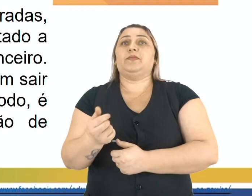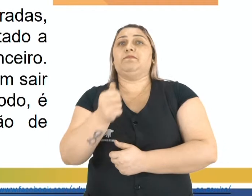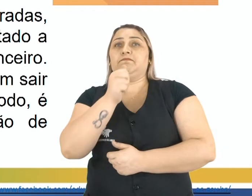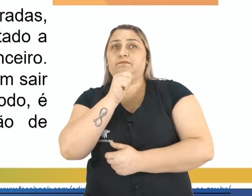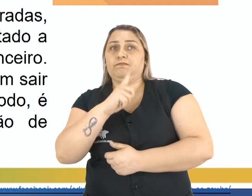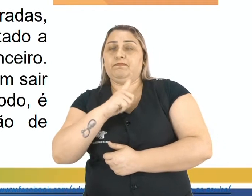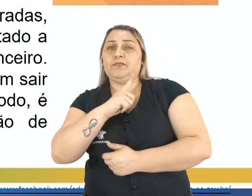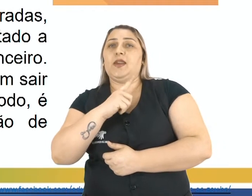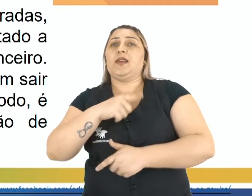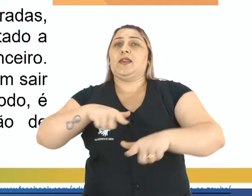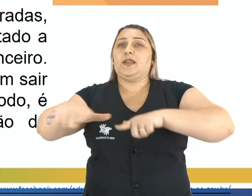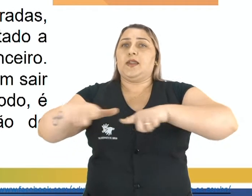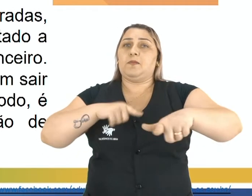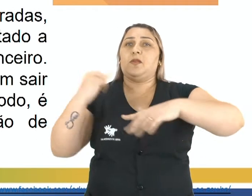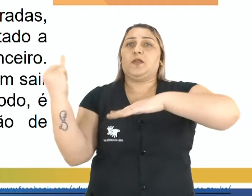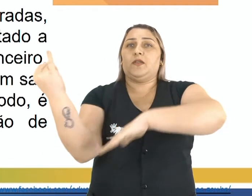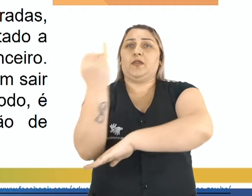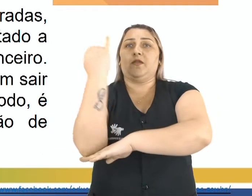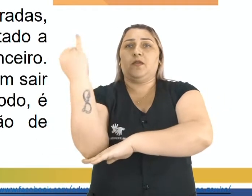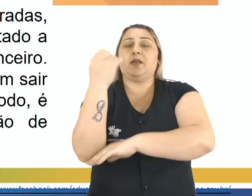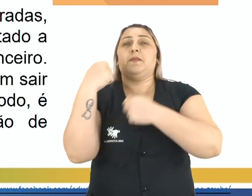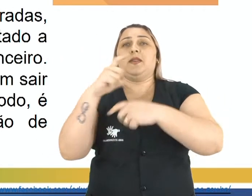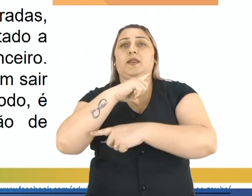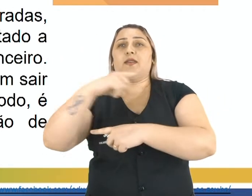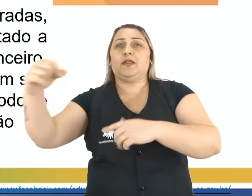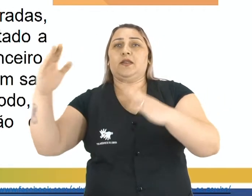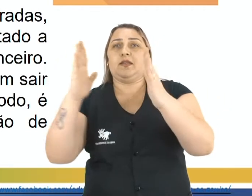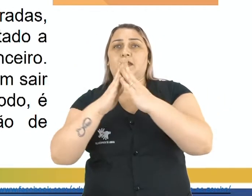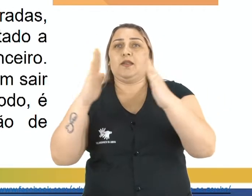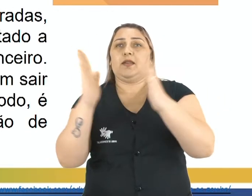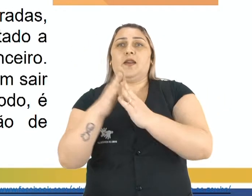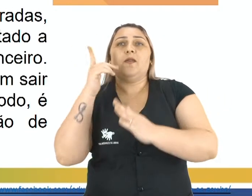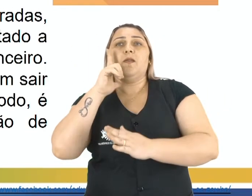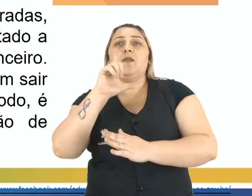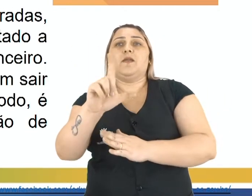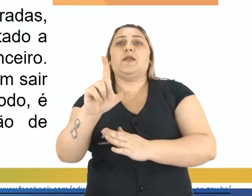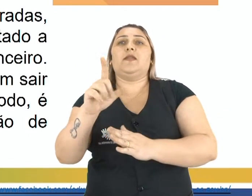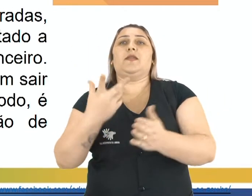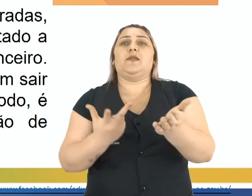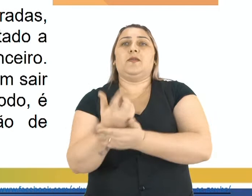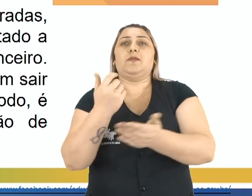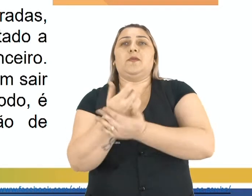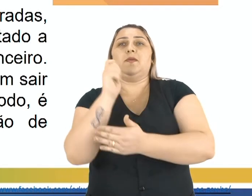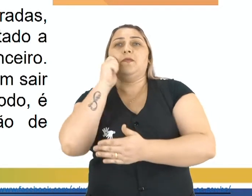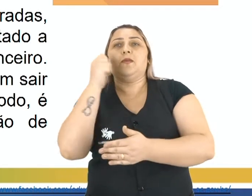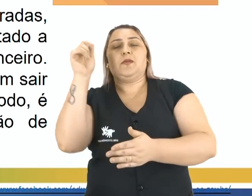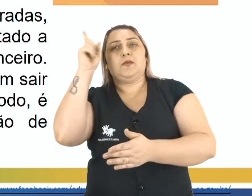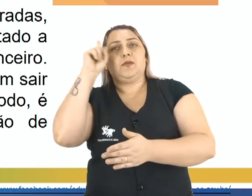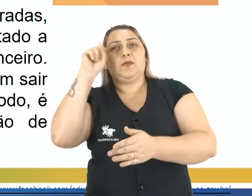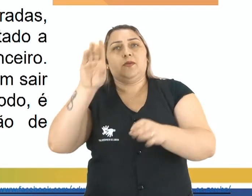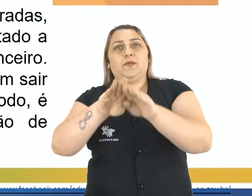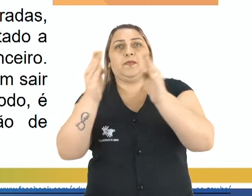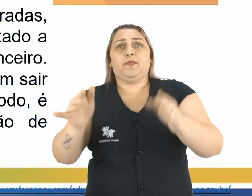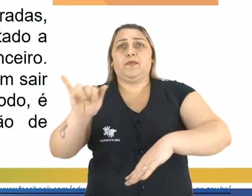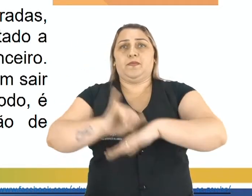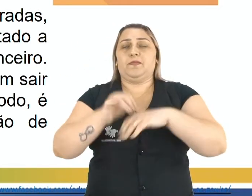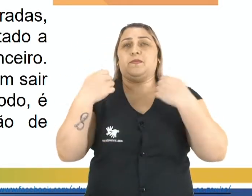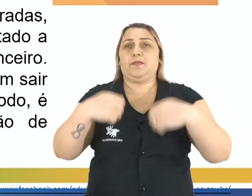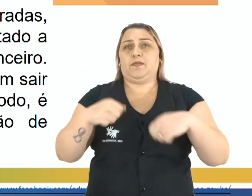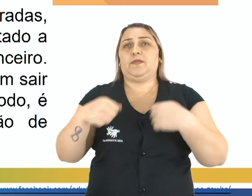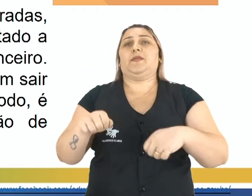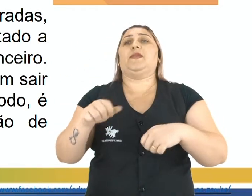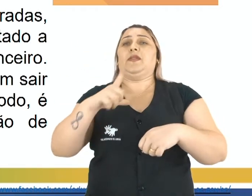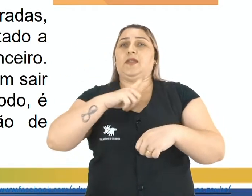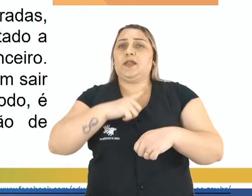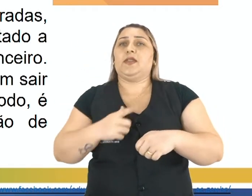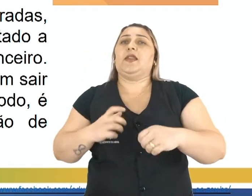os trabalhadores informais que necessitam sair de casa para ganhar o pão de cada dia. Desse modo, é necessário que haja o